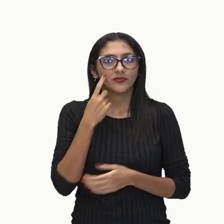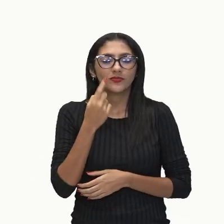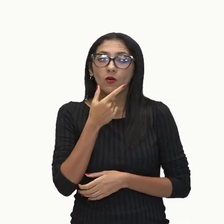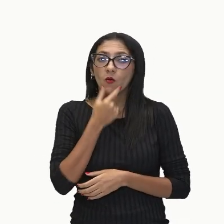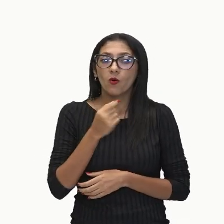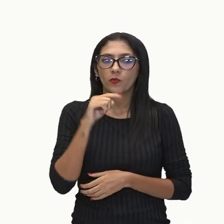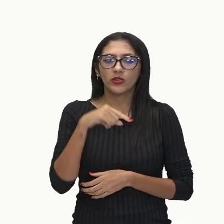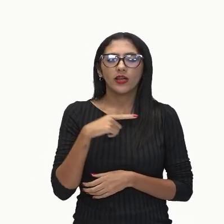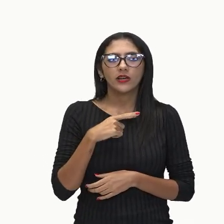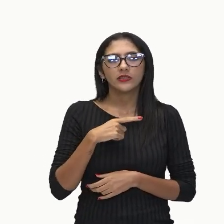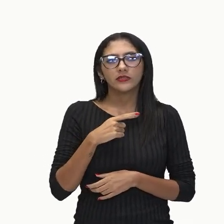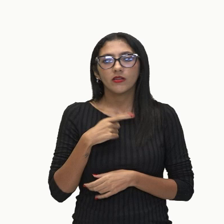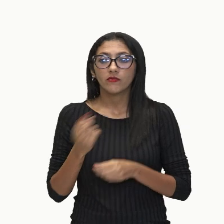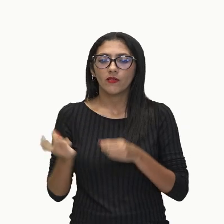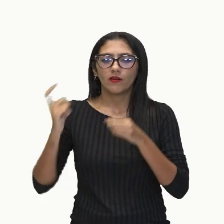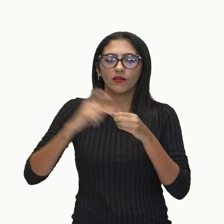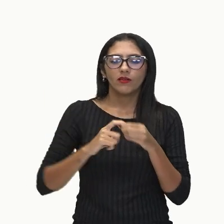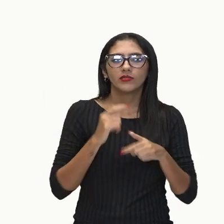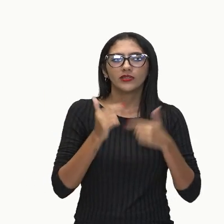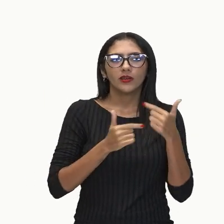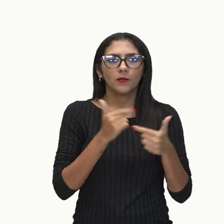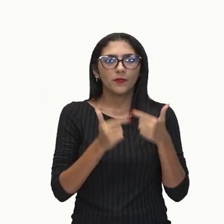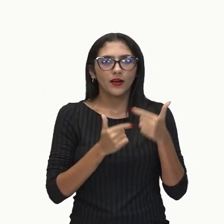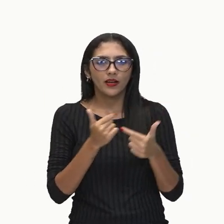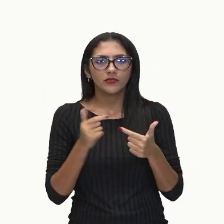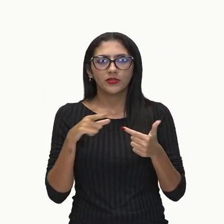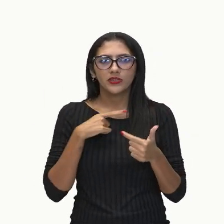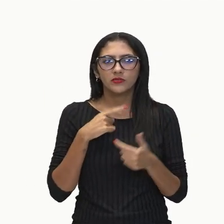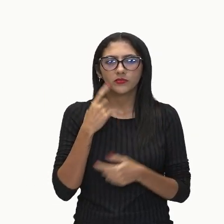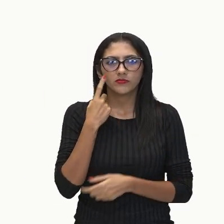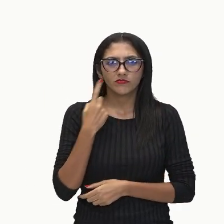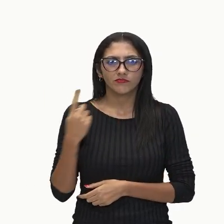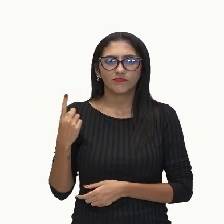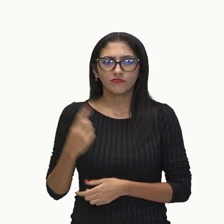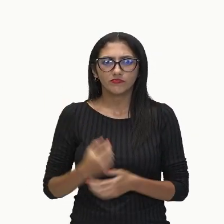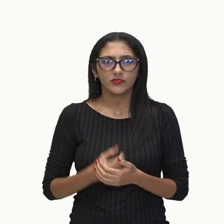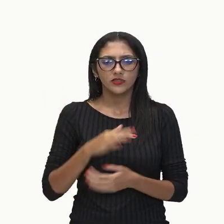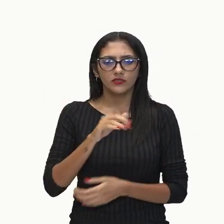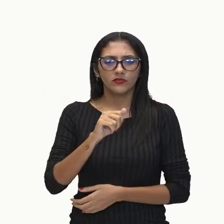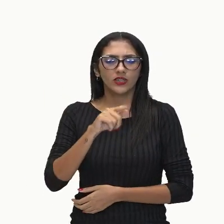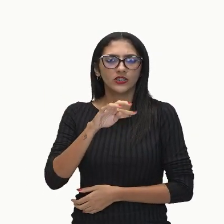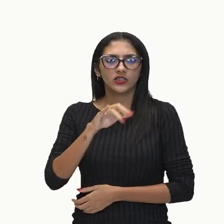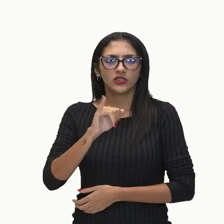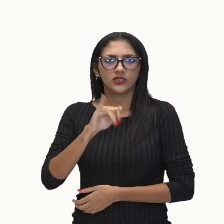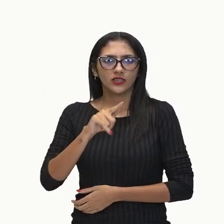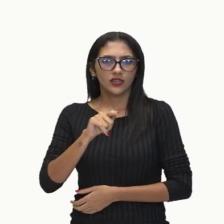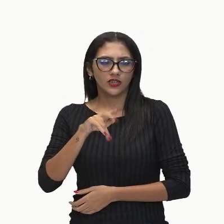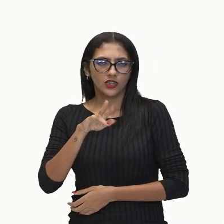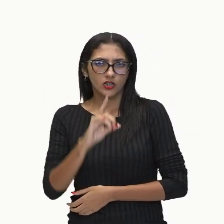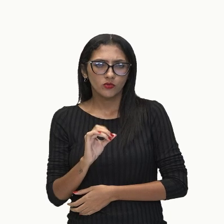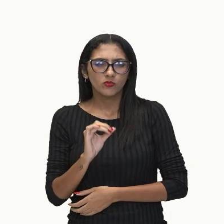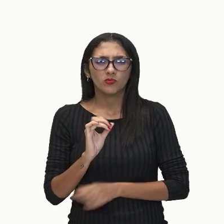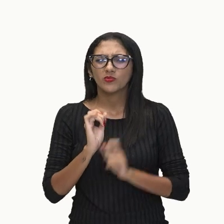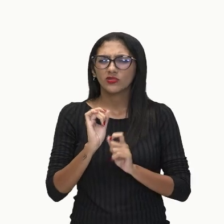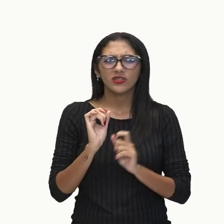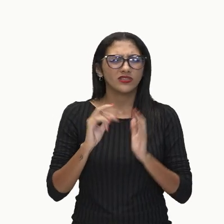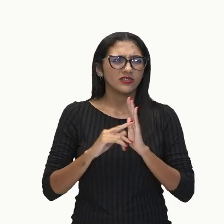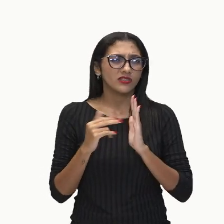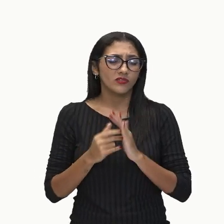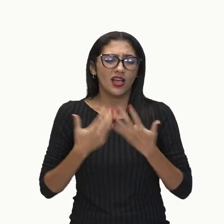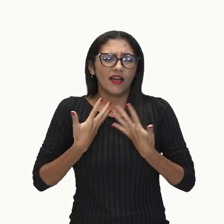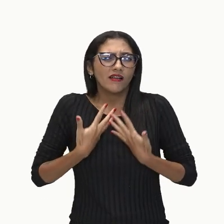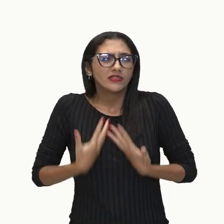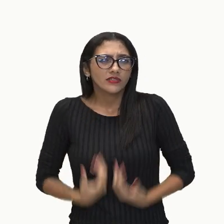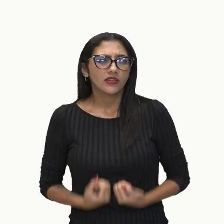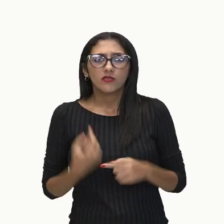noite, fatigado de mentiras. Olha só, neste último verso. Fatigado de mentiras, cansado. Por que ele